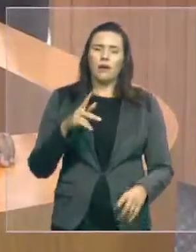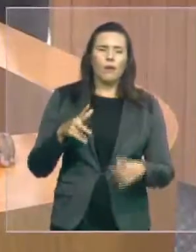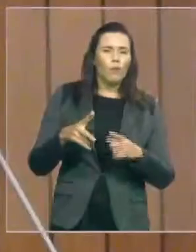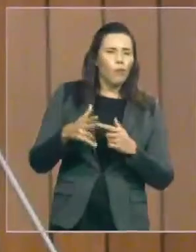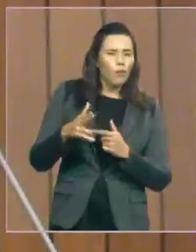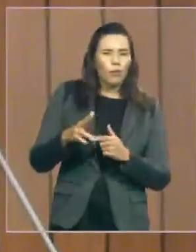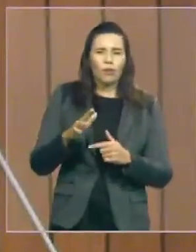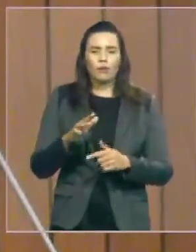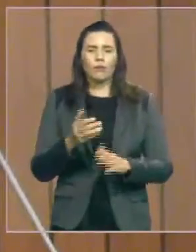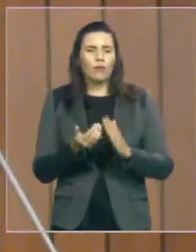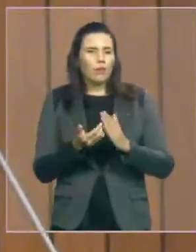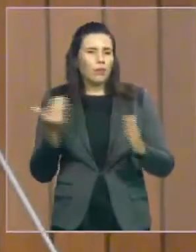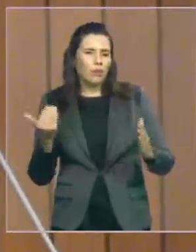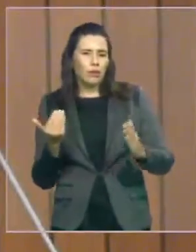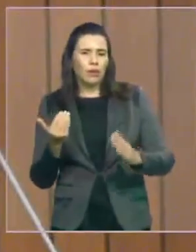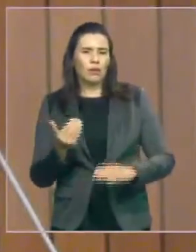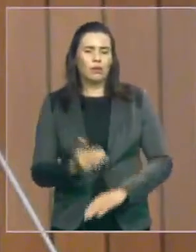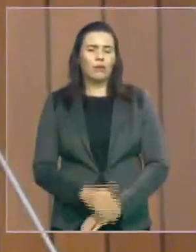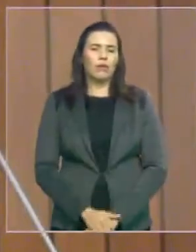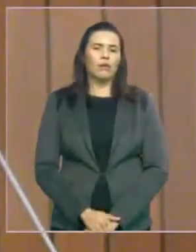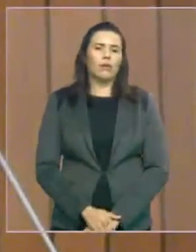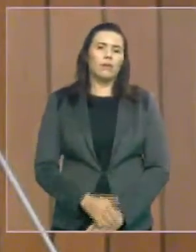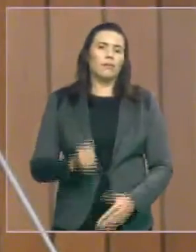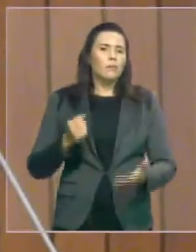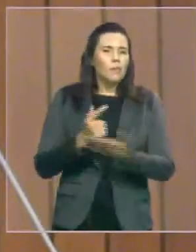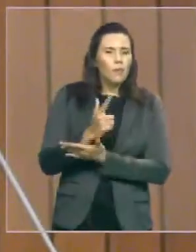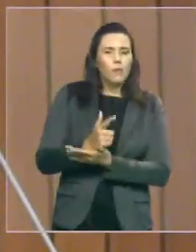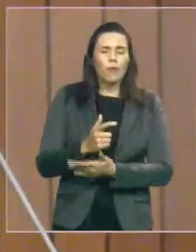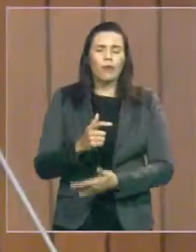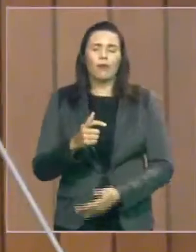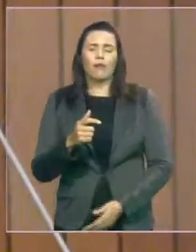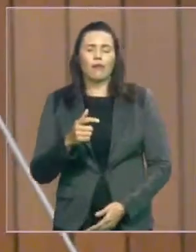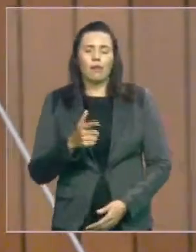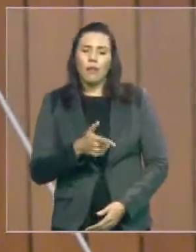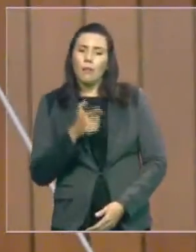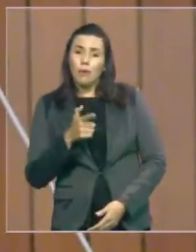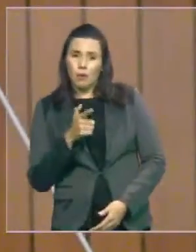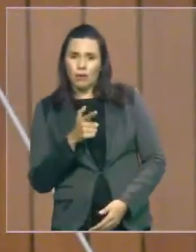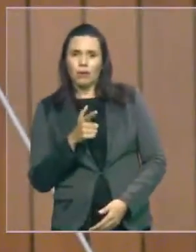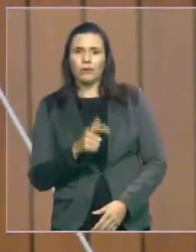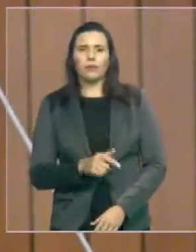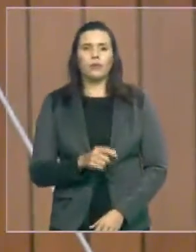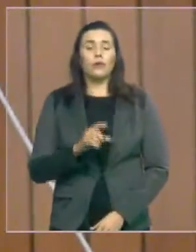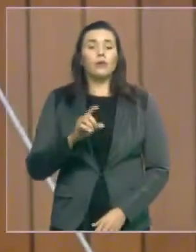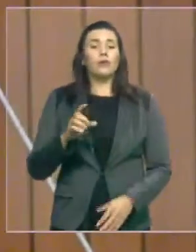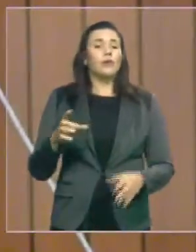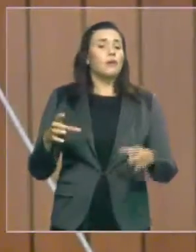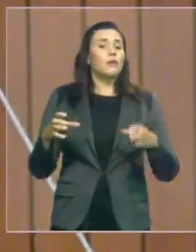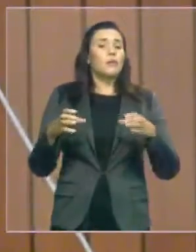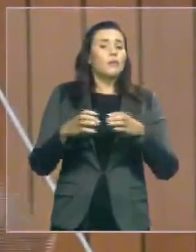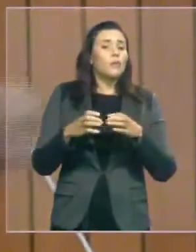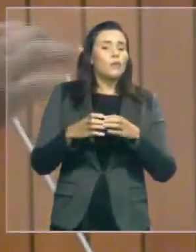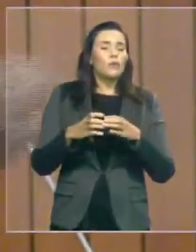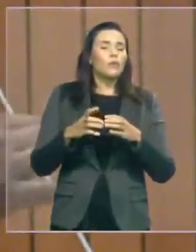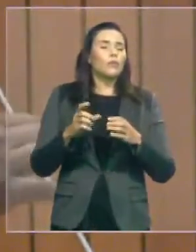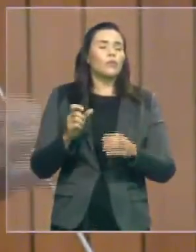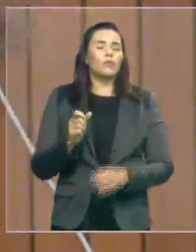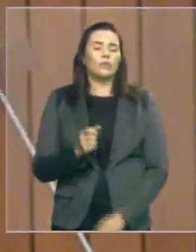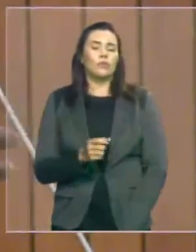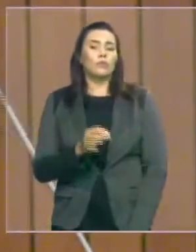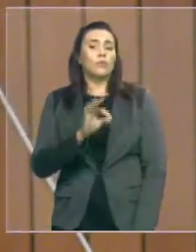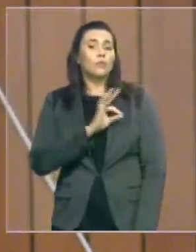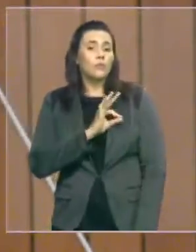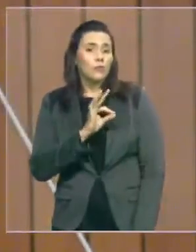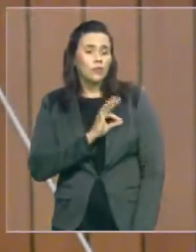militares, bombeiros militares, policiais civis e agentes penitenciários ativos